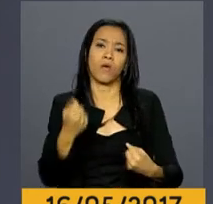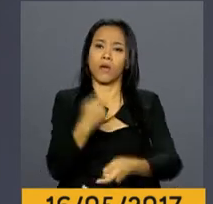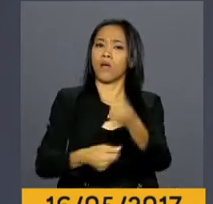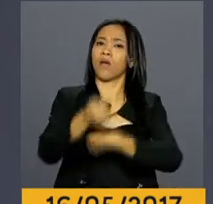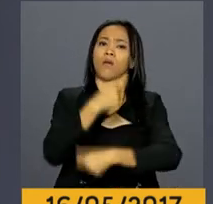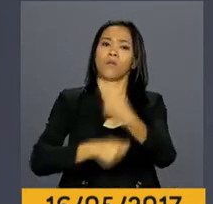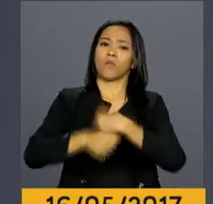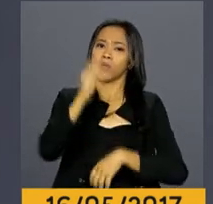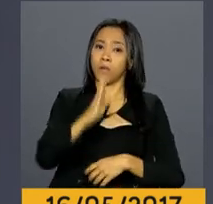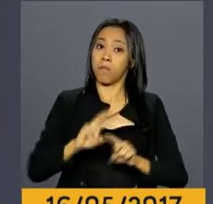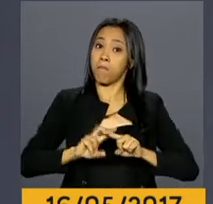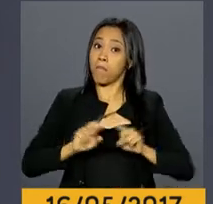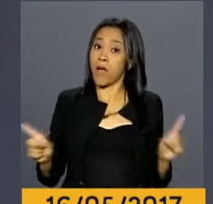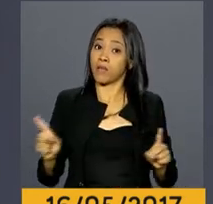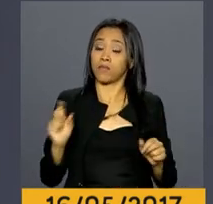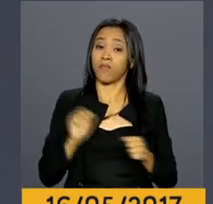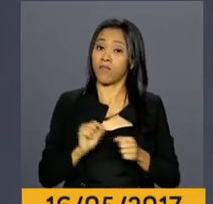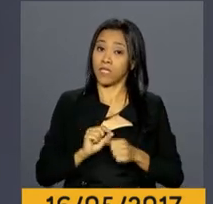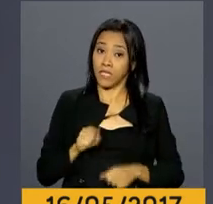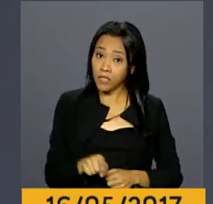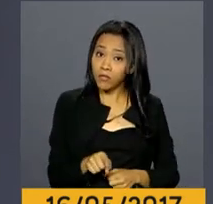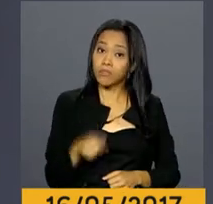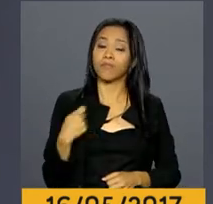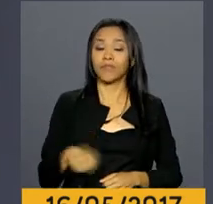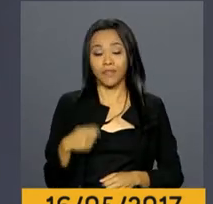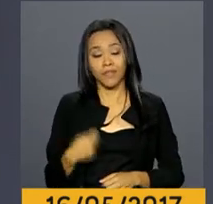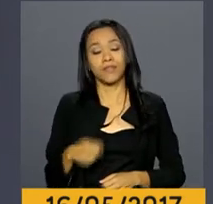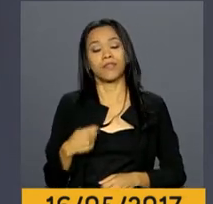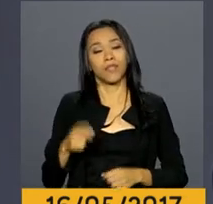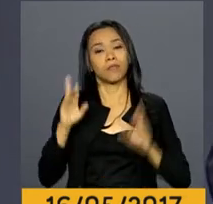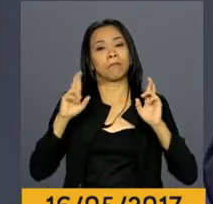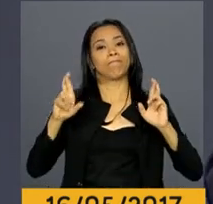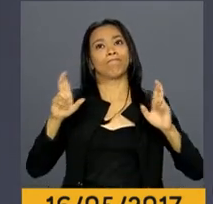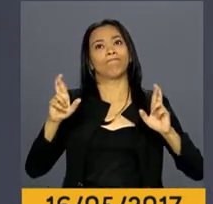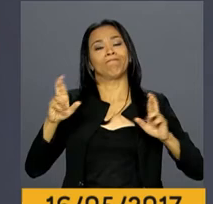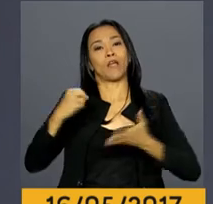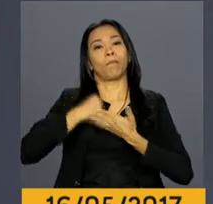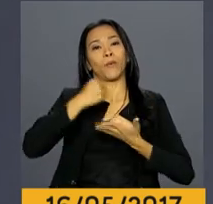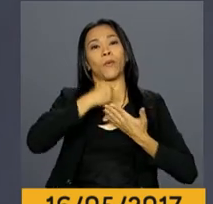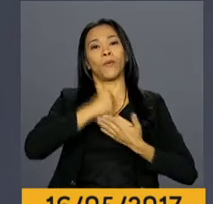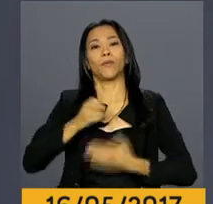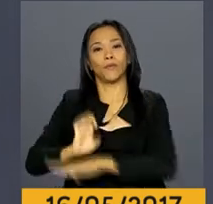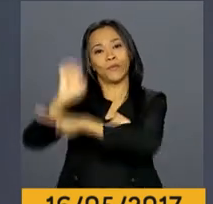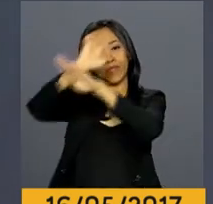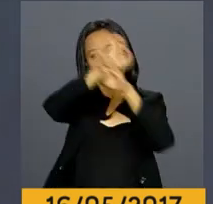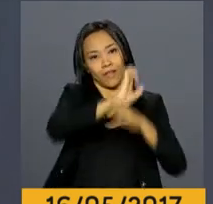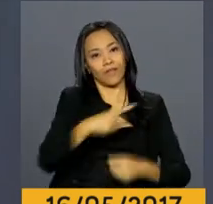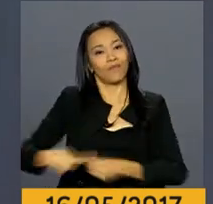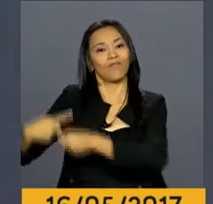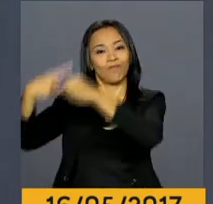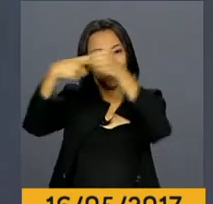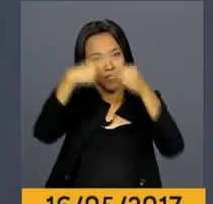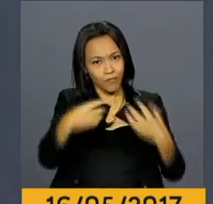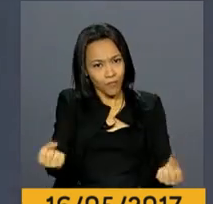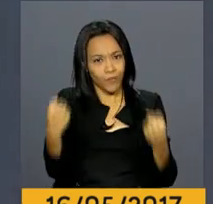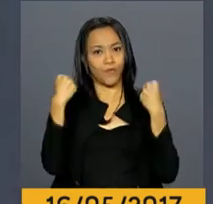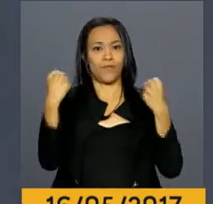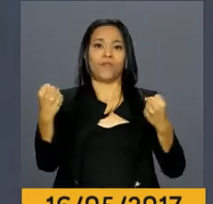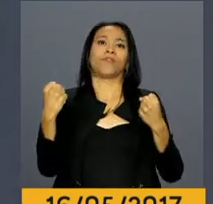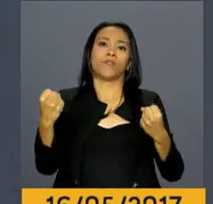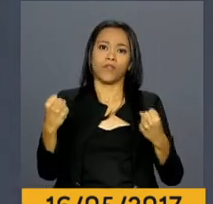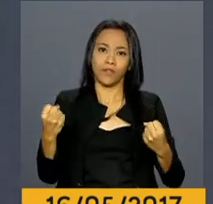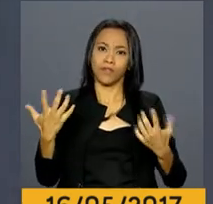para fazer isso, nós precisamos contar com um sistema federativo forte. Nós precisamos contar com